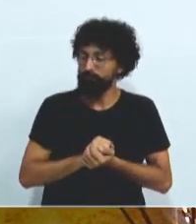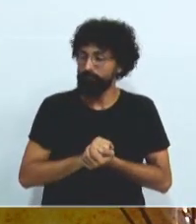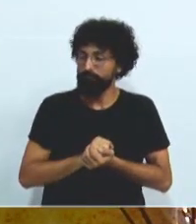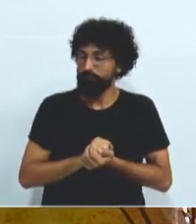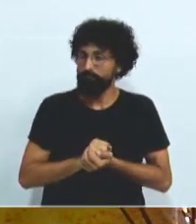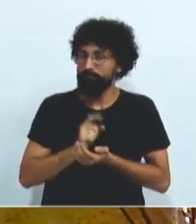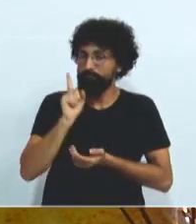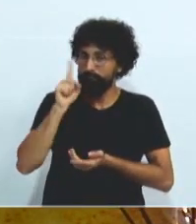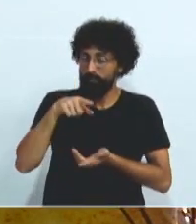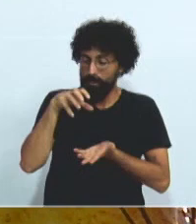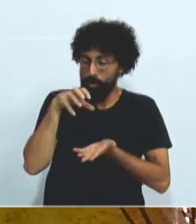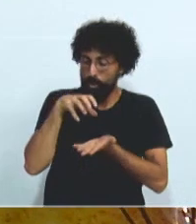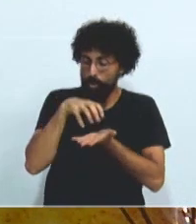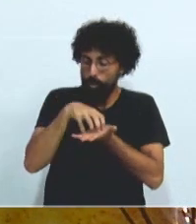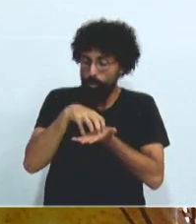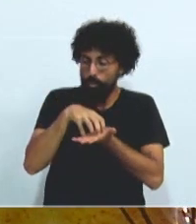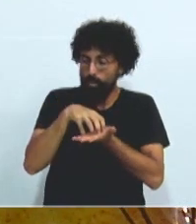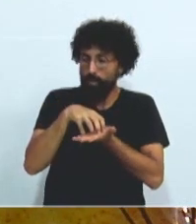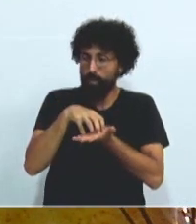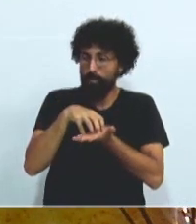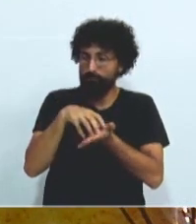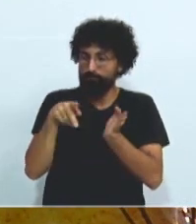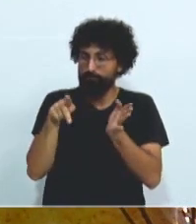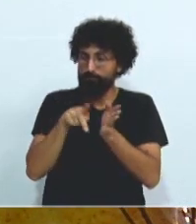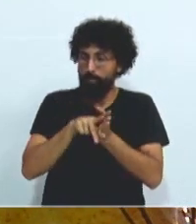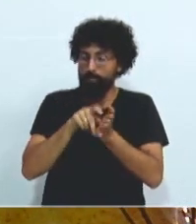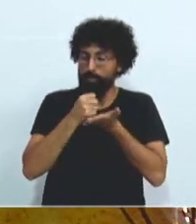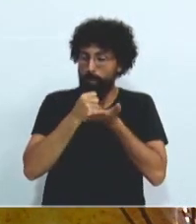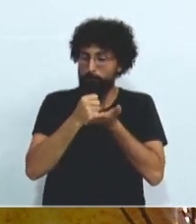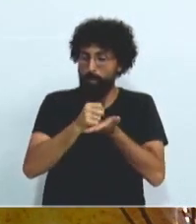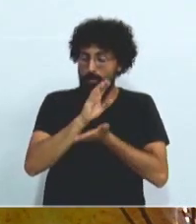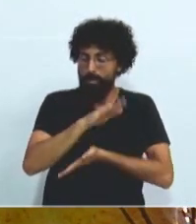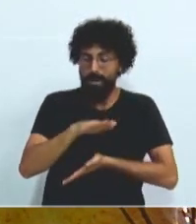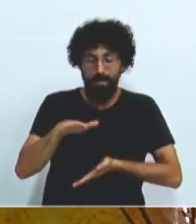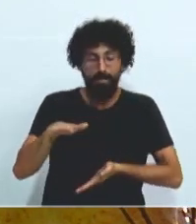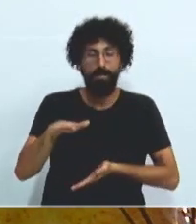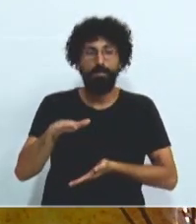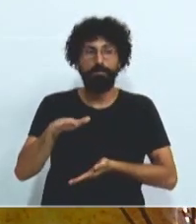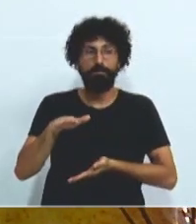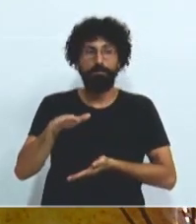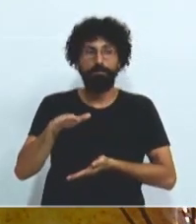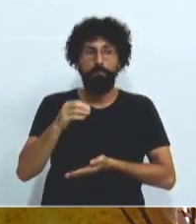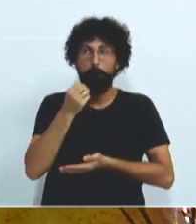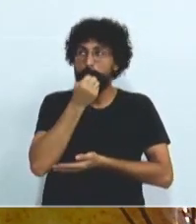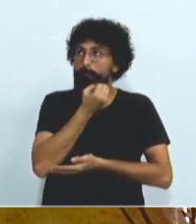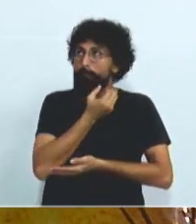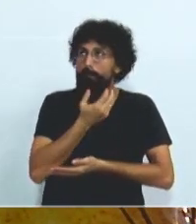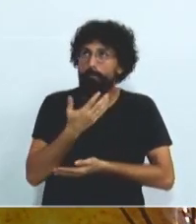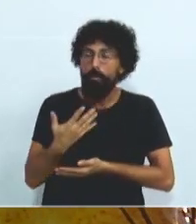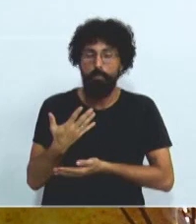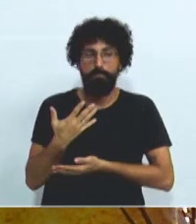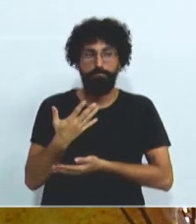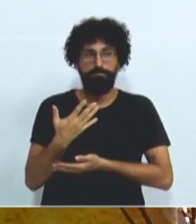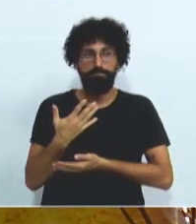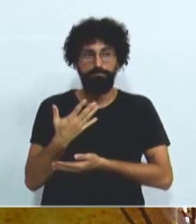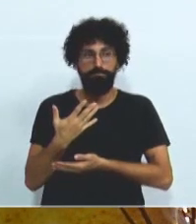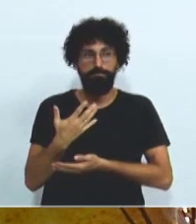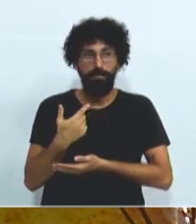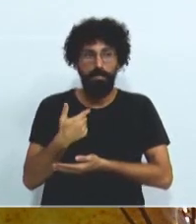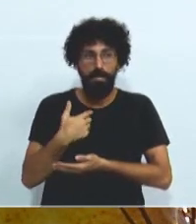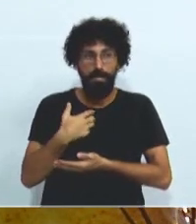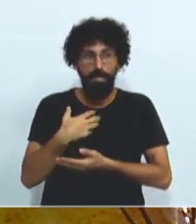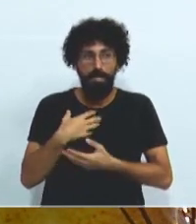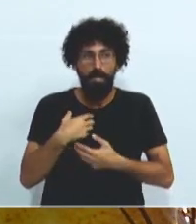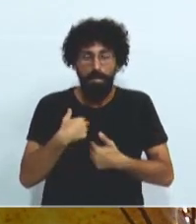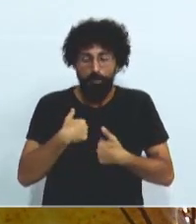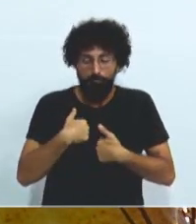um núcleo, né, de assistência às crianças muito, muito, muito bom mesmo. Eu achei assim, excelente